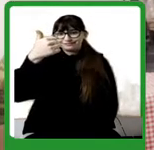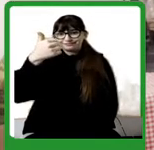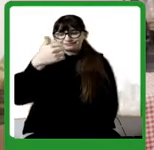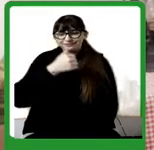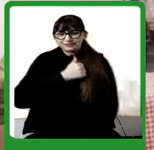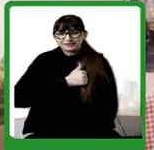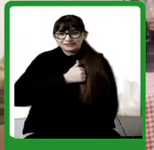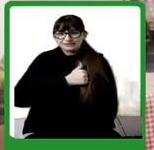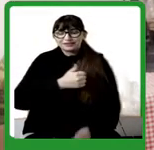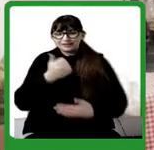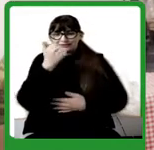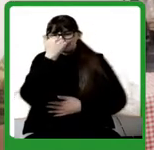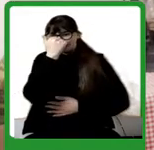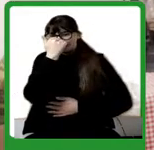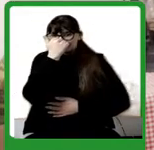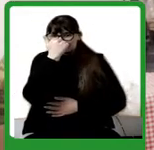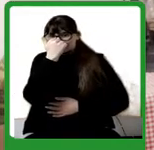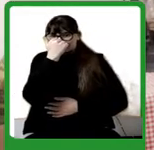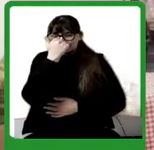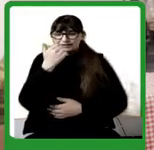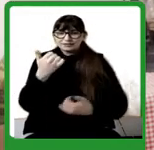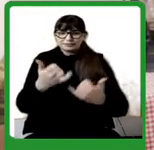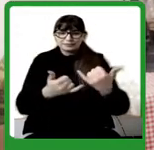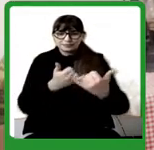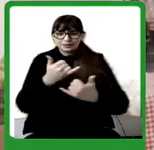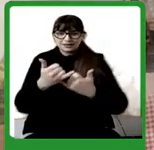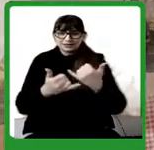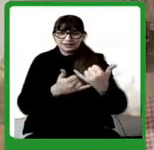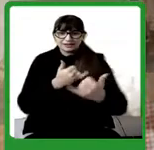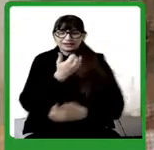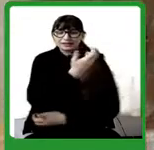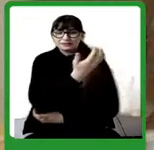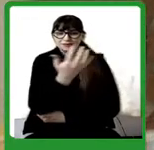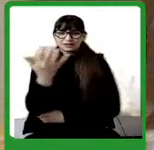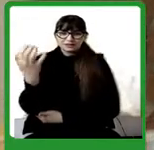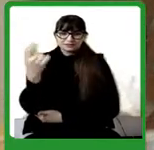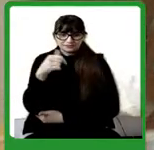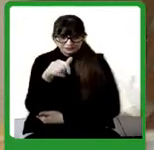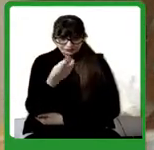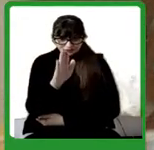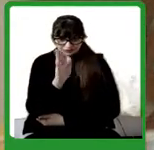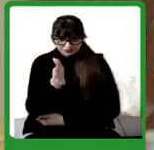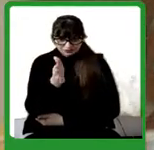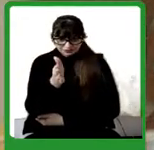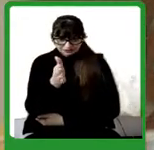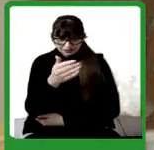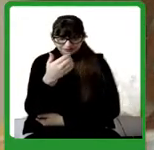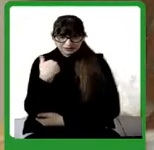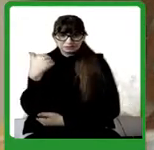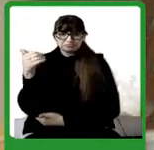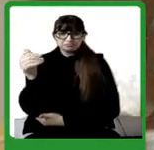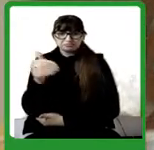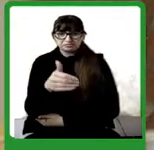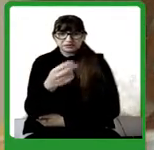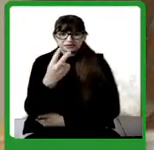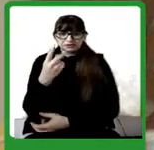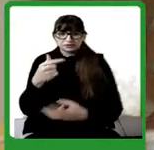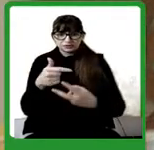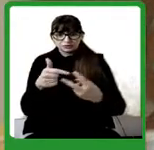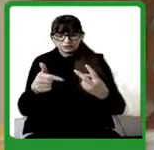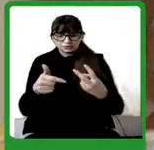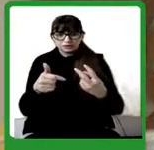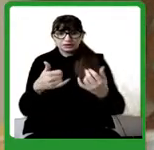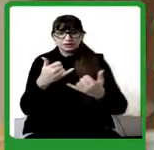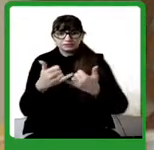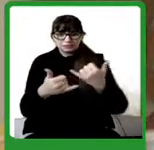bailão. Brincar com cipó no mato. Comenta aí, quero saber de vocês de casa. As minhas brincadeiras duas preferidas era isso, de brincar nos